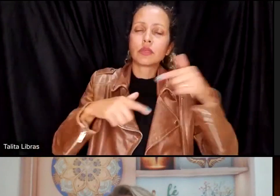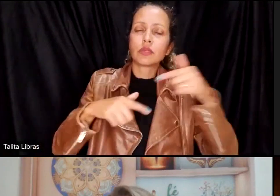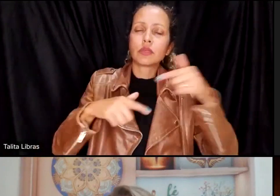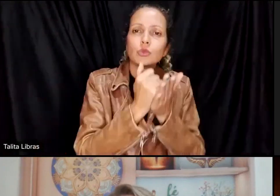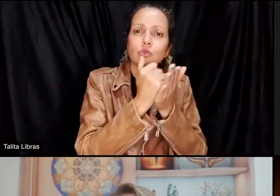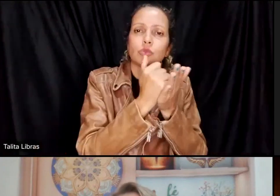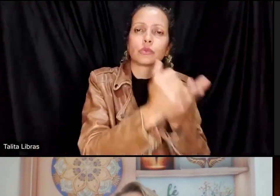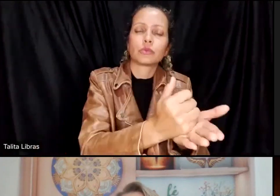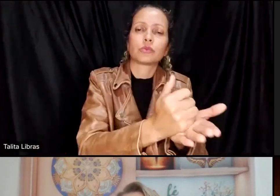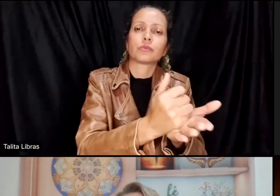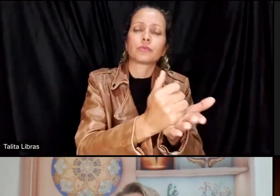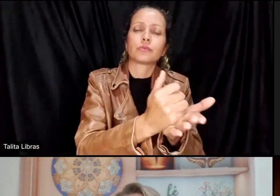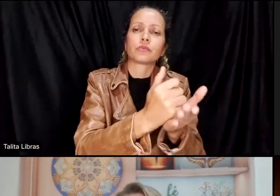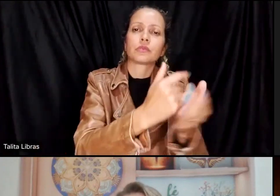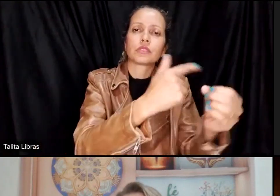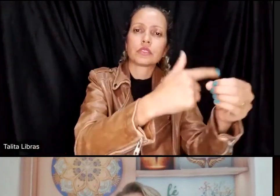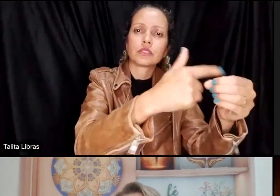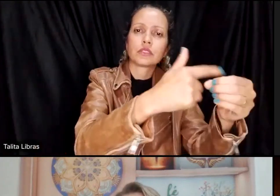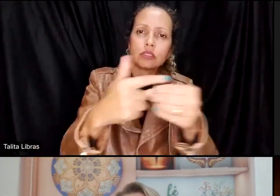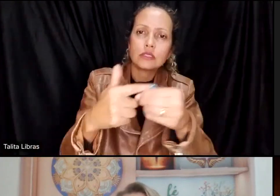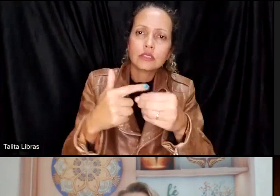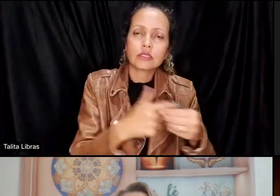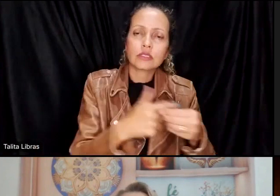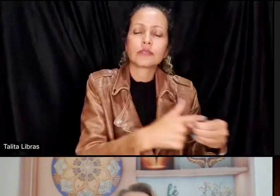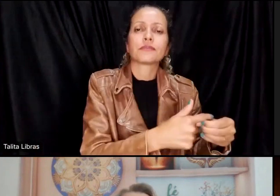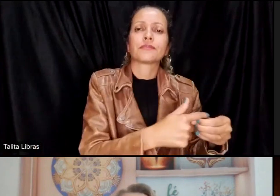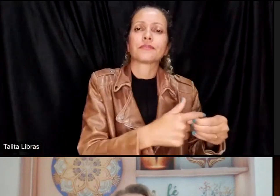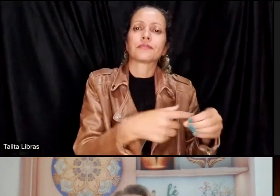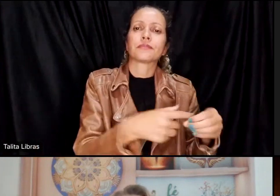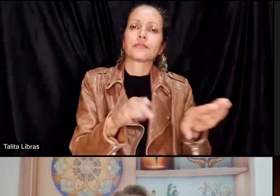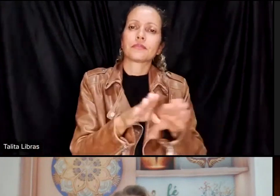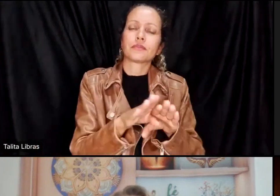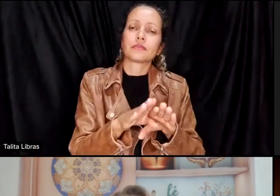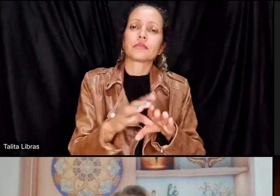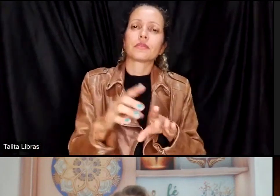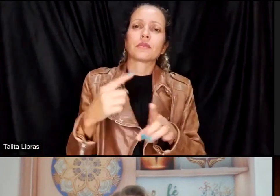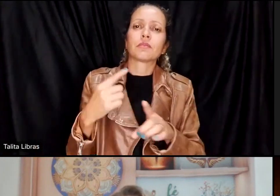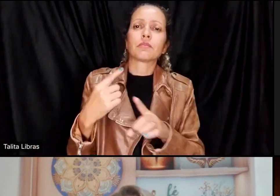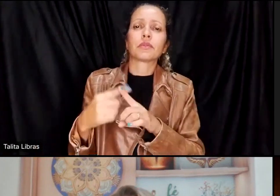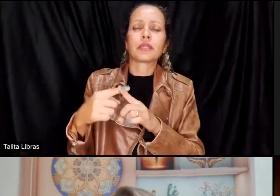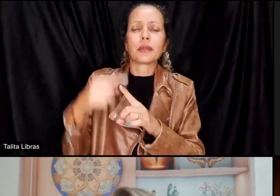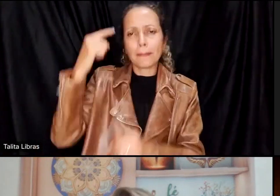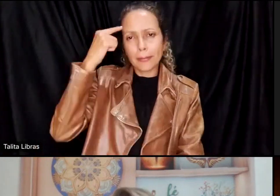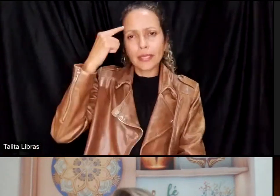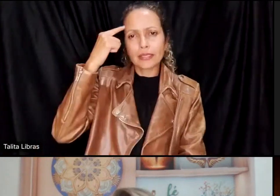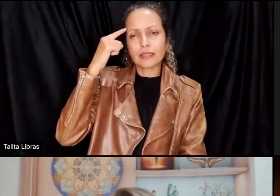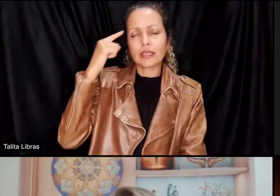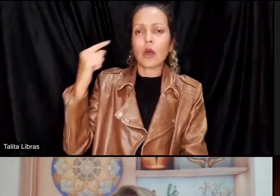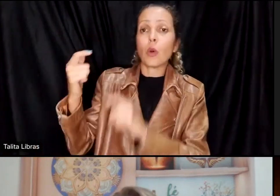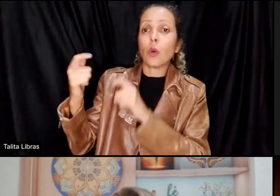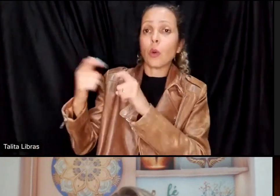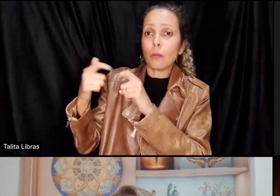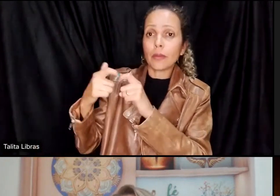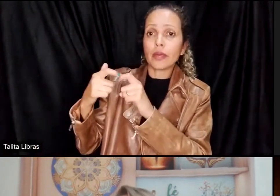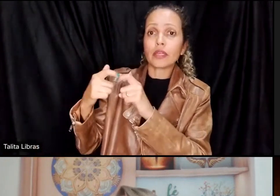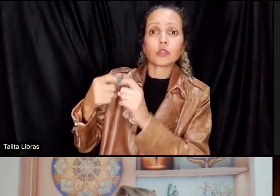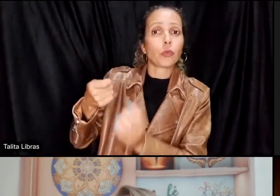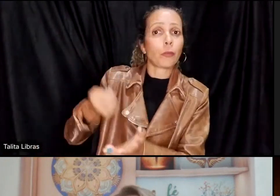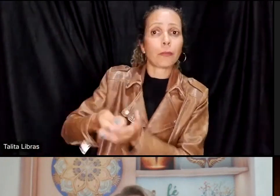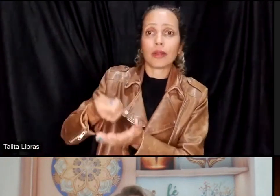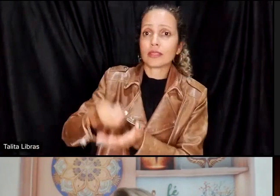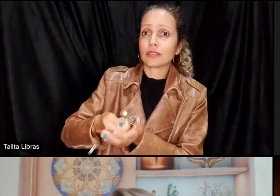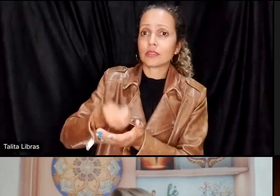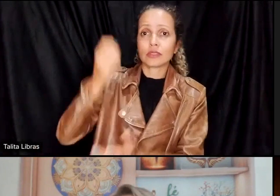municípios? Porque, assim, desde o médico, ele deveria saber o médico,